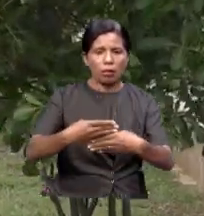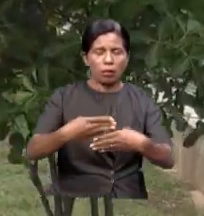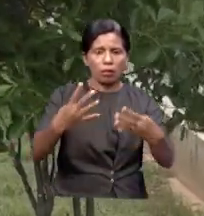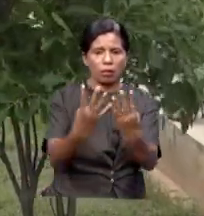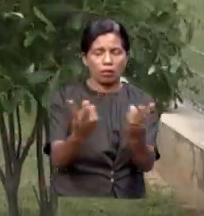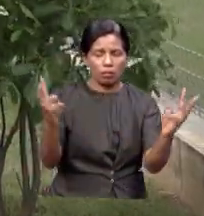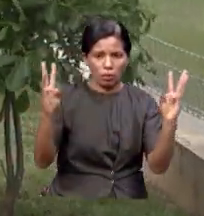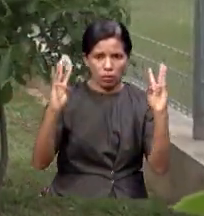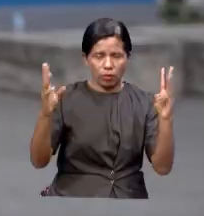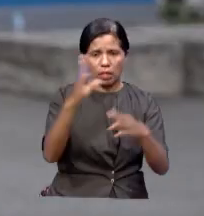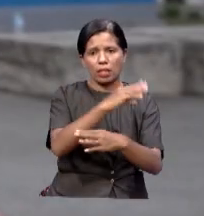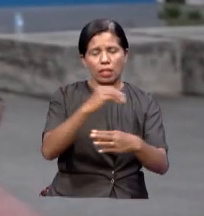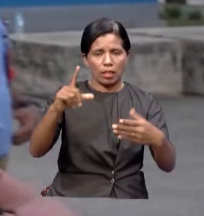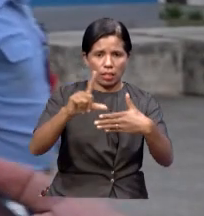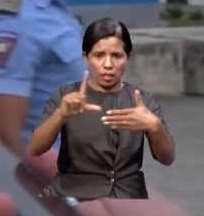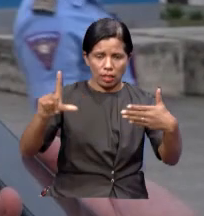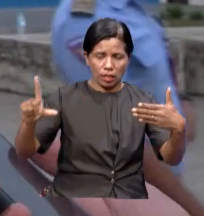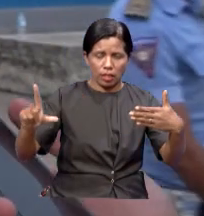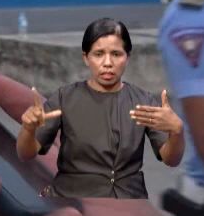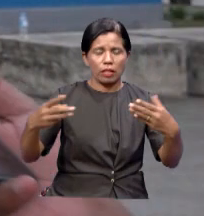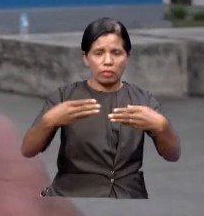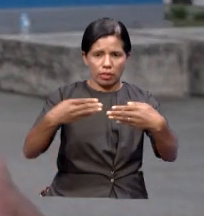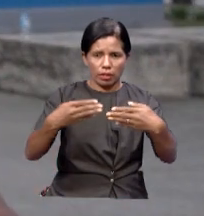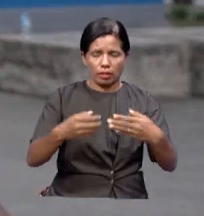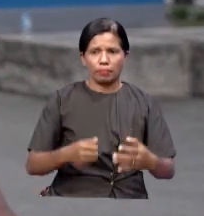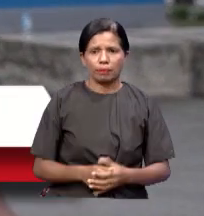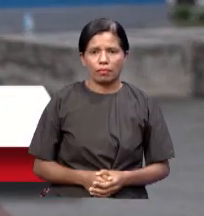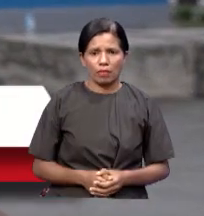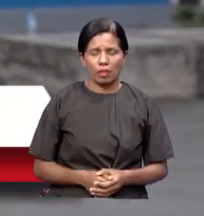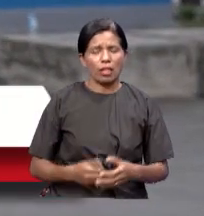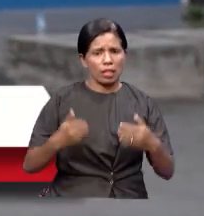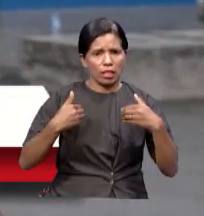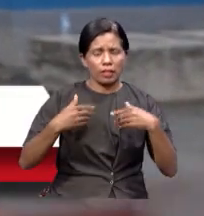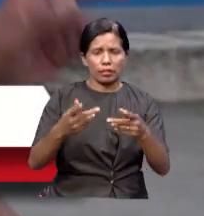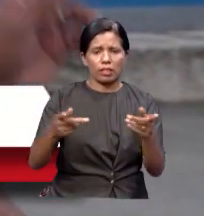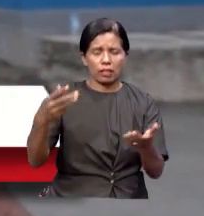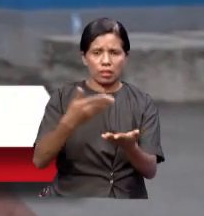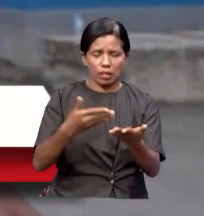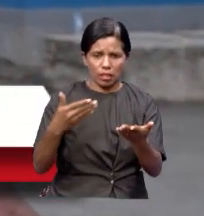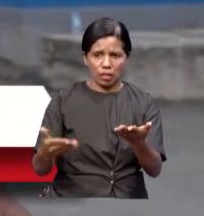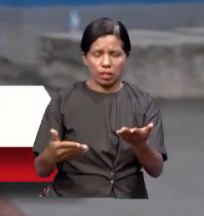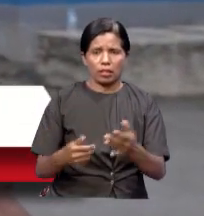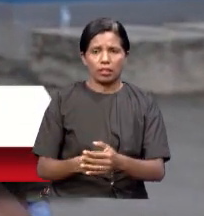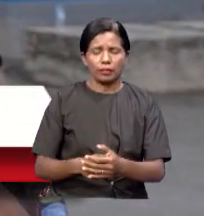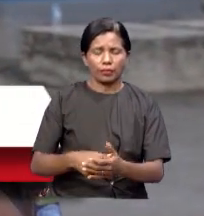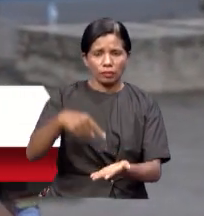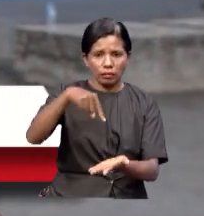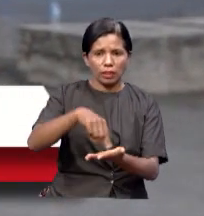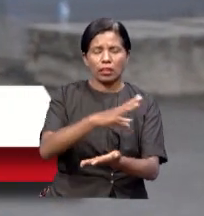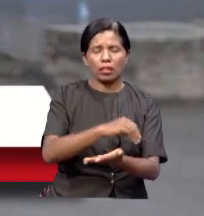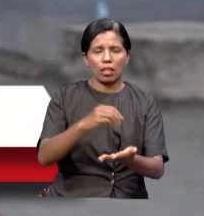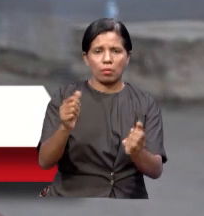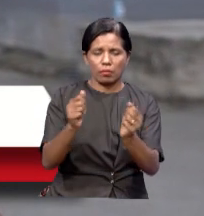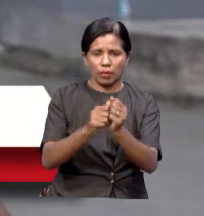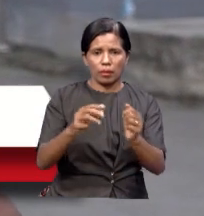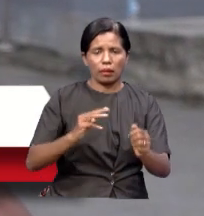linha fronteira. Ia pilar idem e hira maka lakon ona. Osi sikir area Maliana por volta